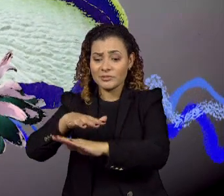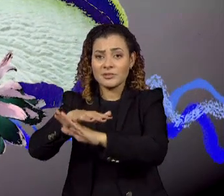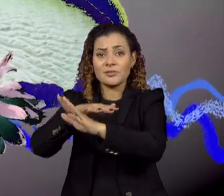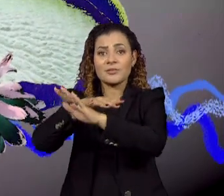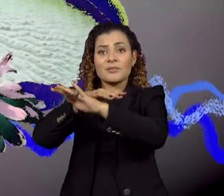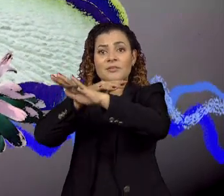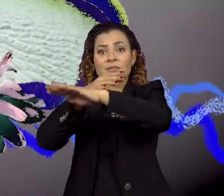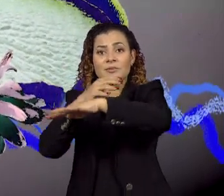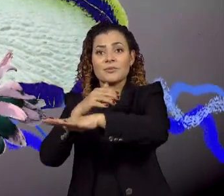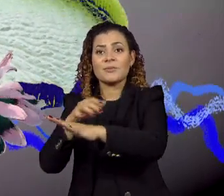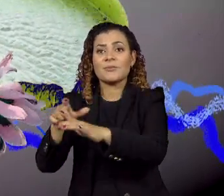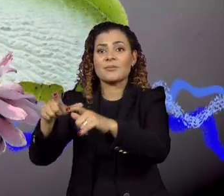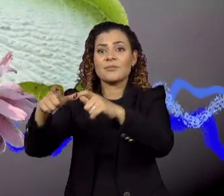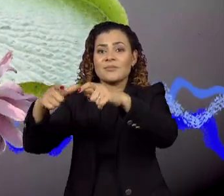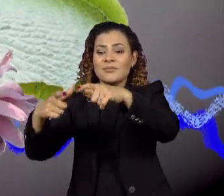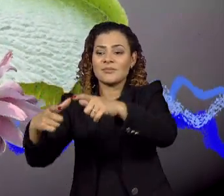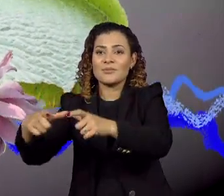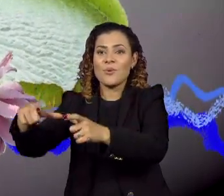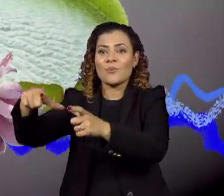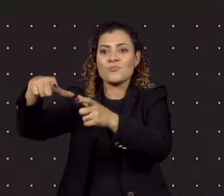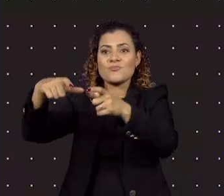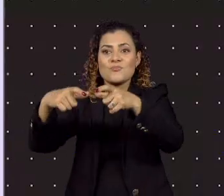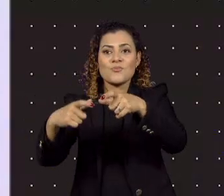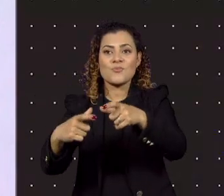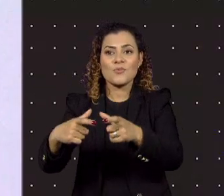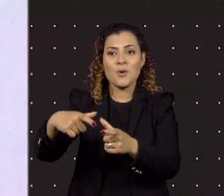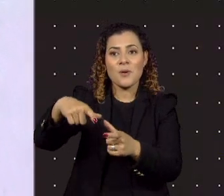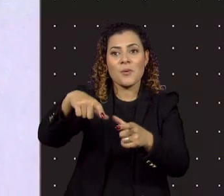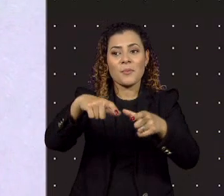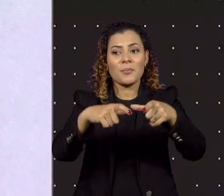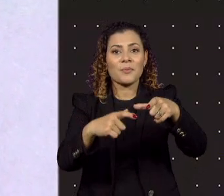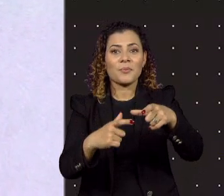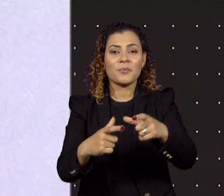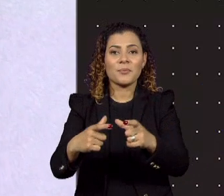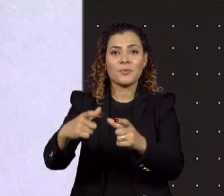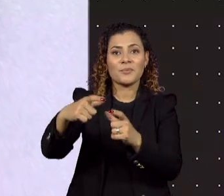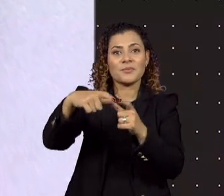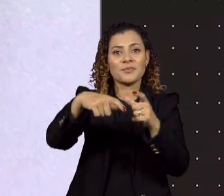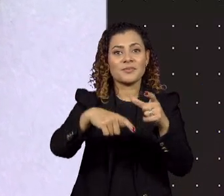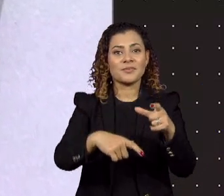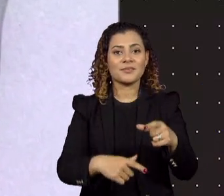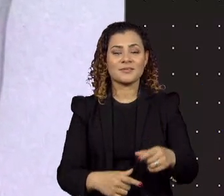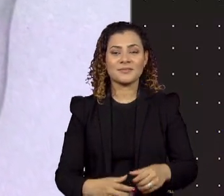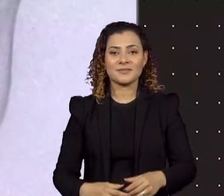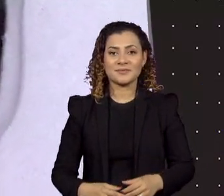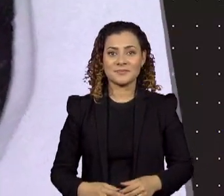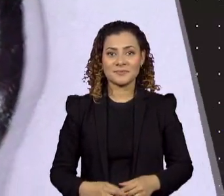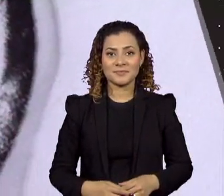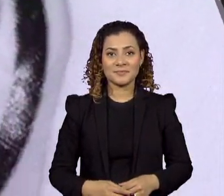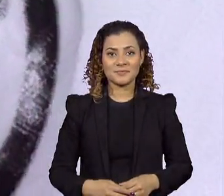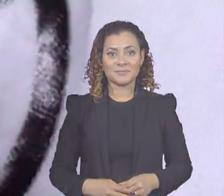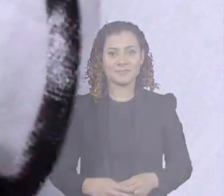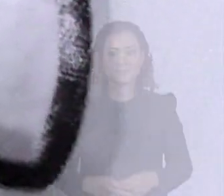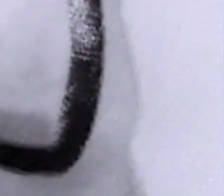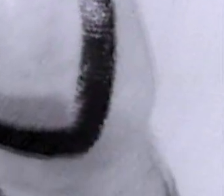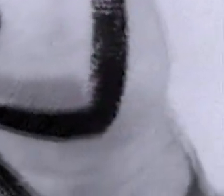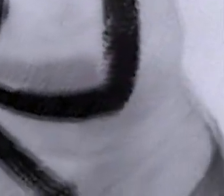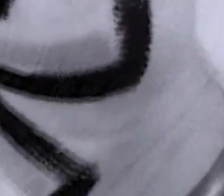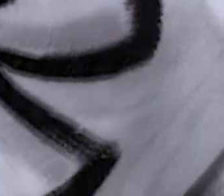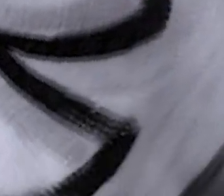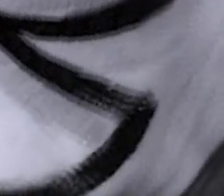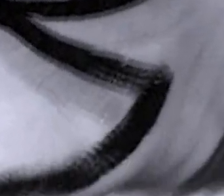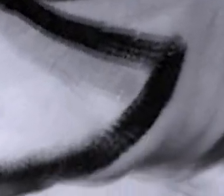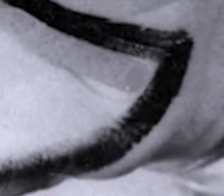na forma da Vitória Régia. Eu sou menino navegador do Rio Novo, te